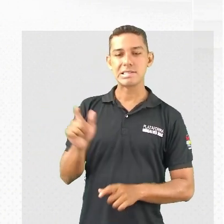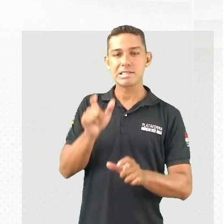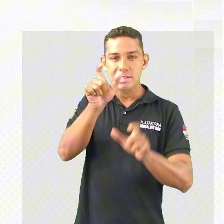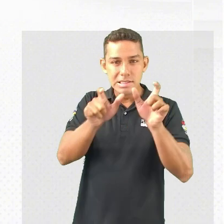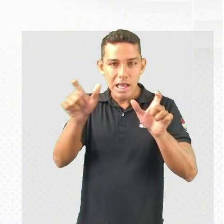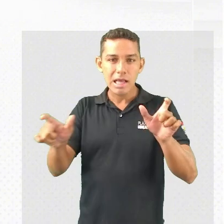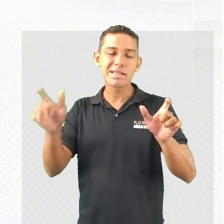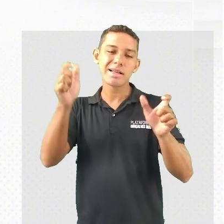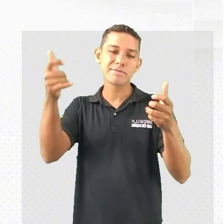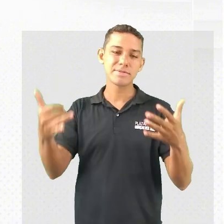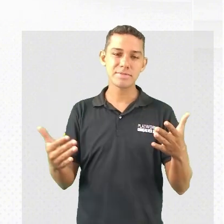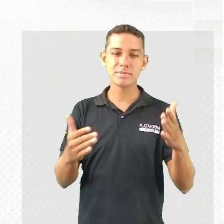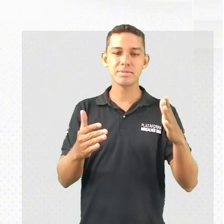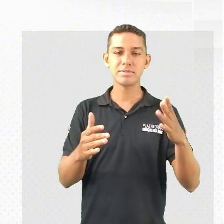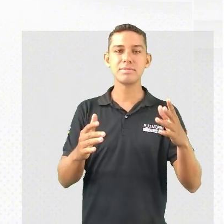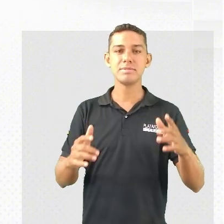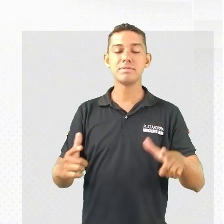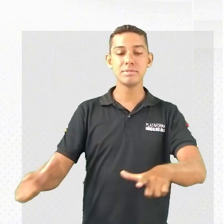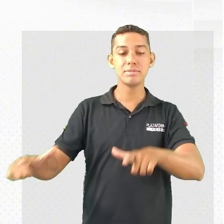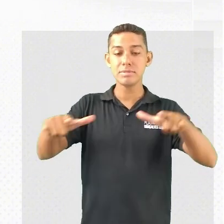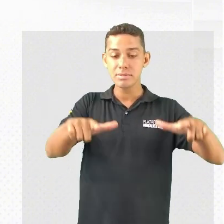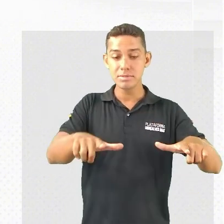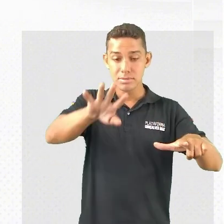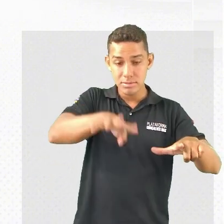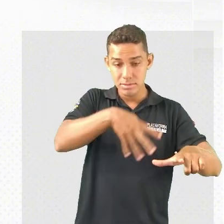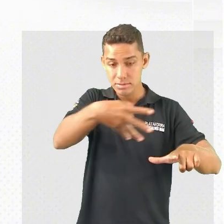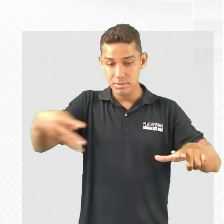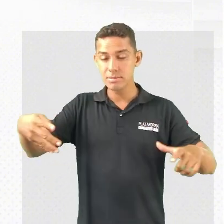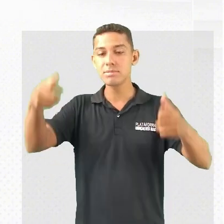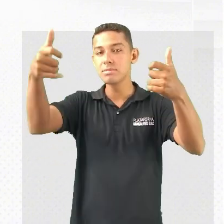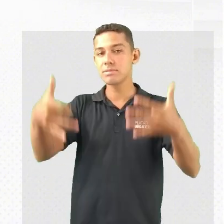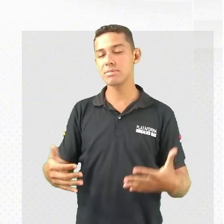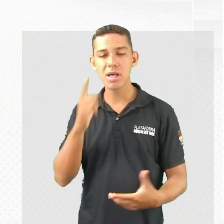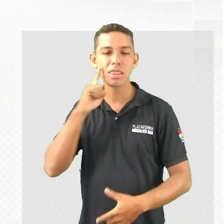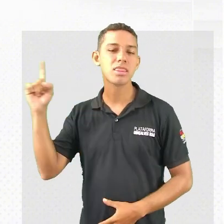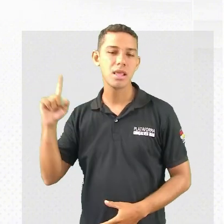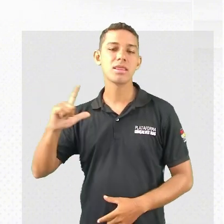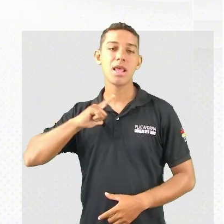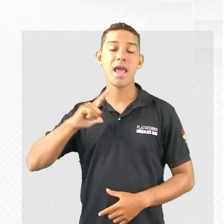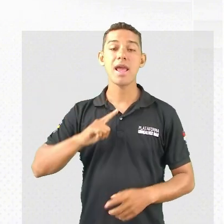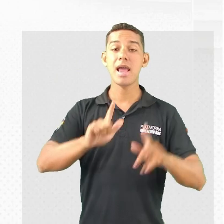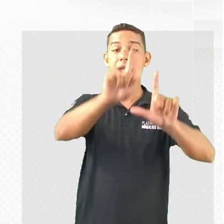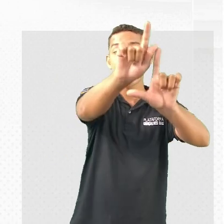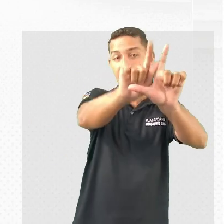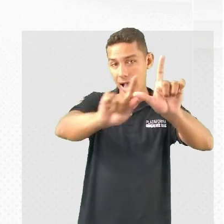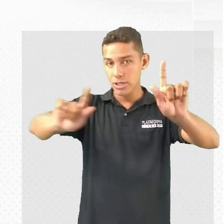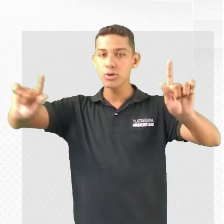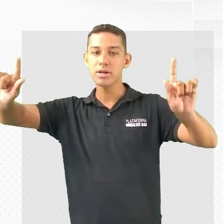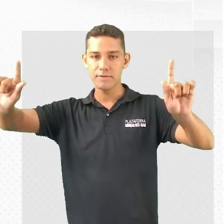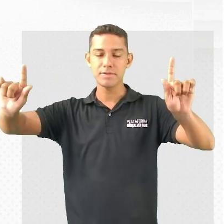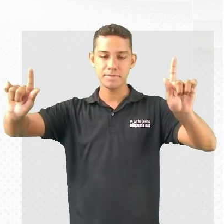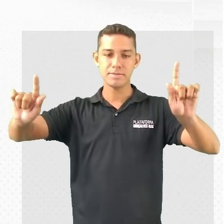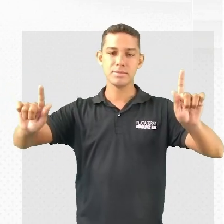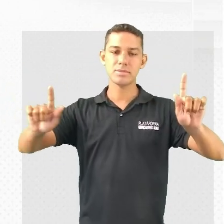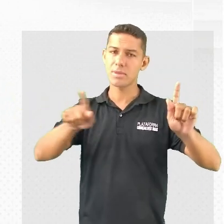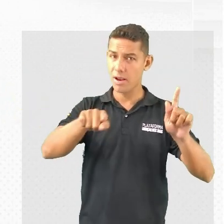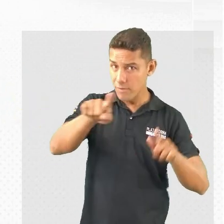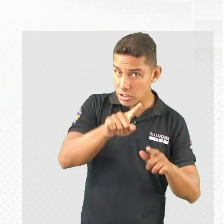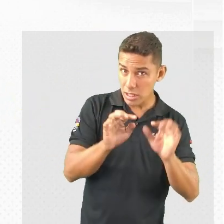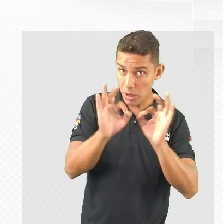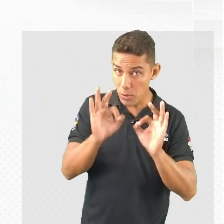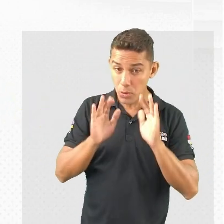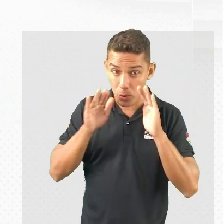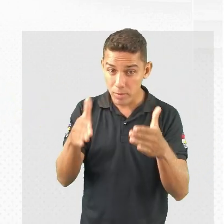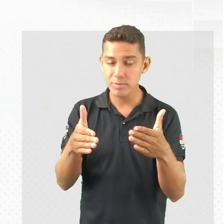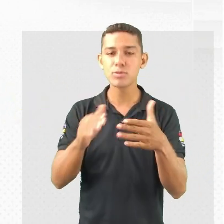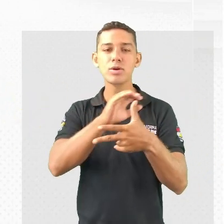na prova de matemática como na prova de geografia. Certo? Caiu porque tem cartografia na prova de geografia. Tá? Então, quem está se preparando para o Enem